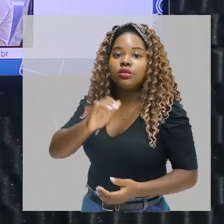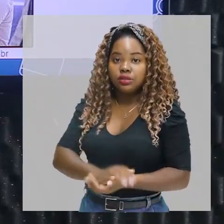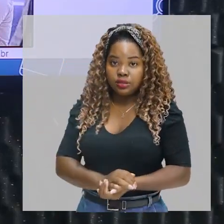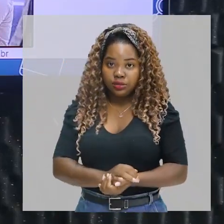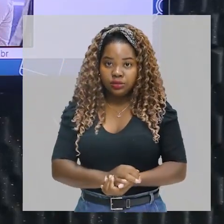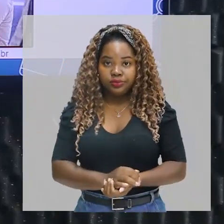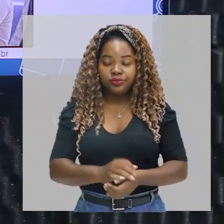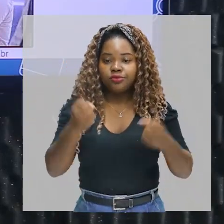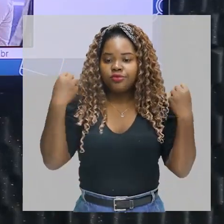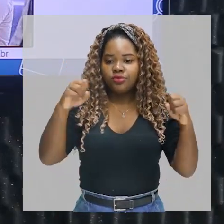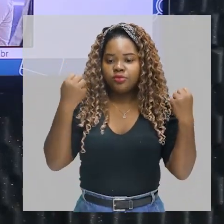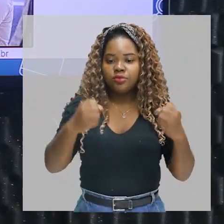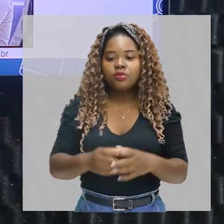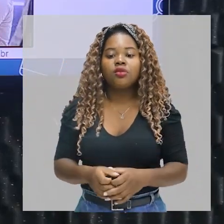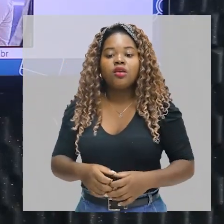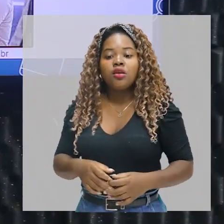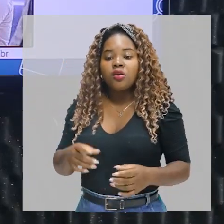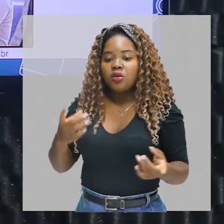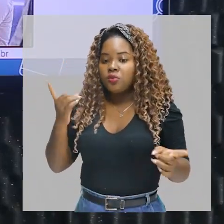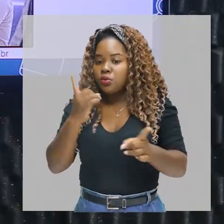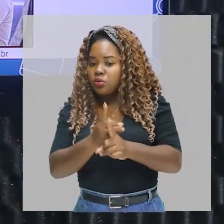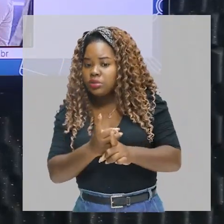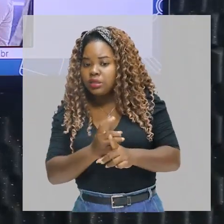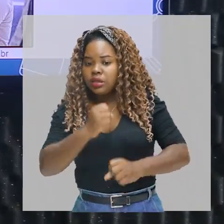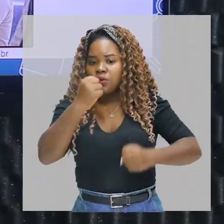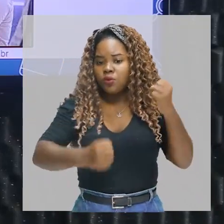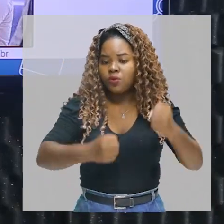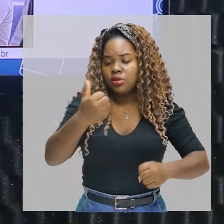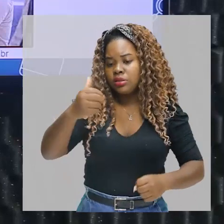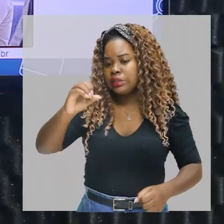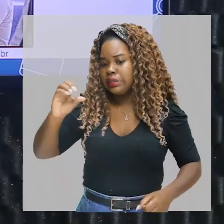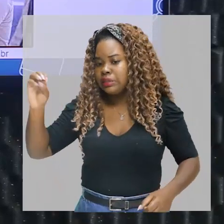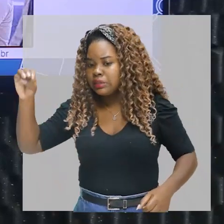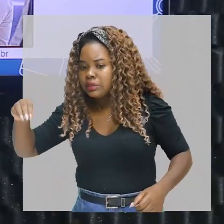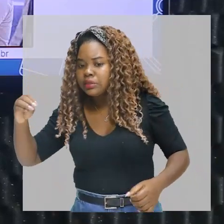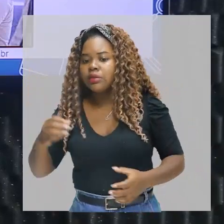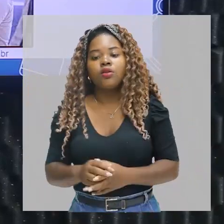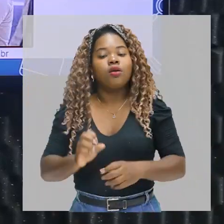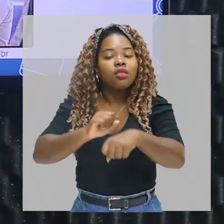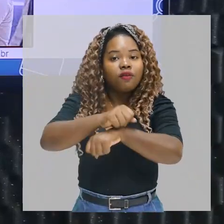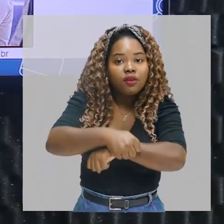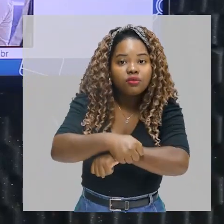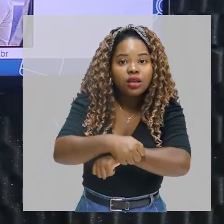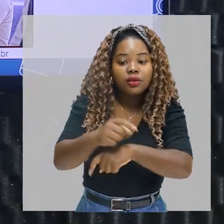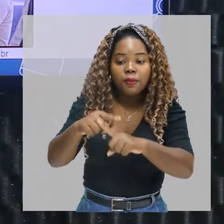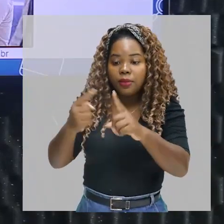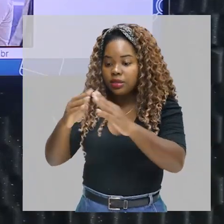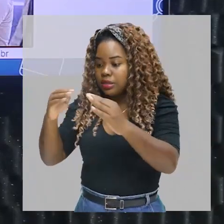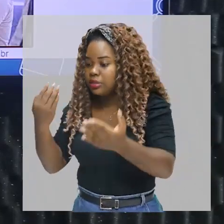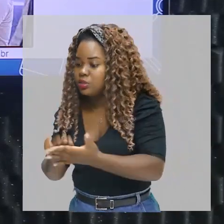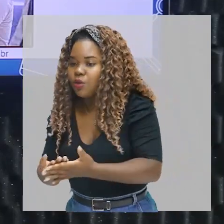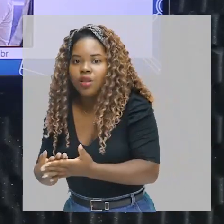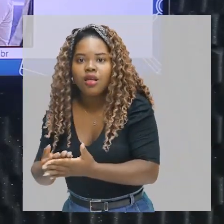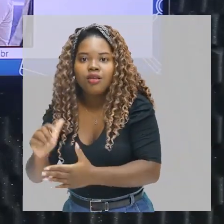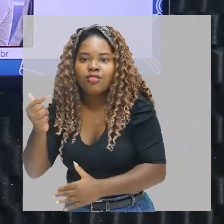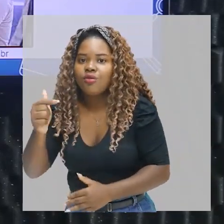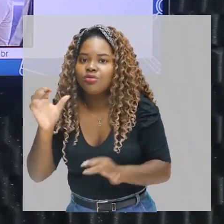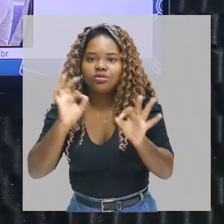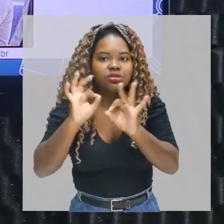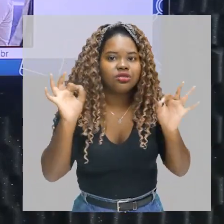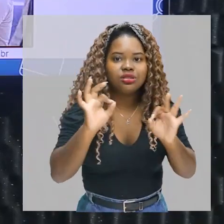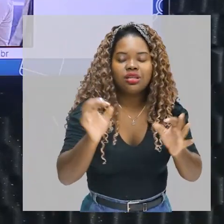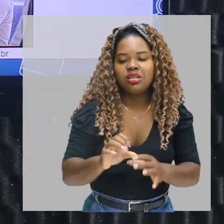corredor de 100 metros, por exemplo, já na faculdade. Não foi ofertado para mim na época da escola. Era muito resumido a